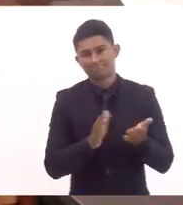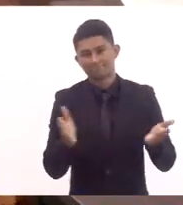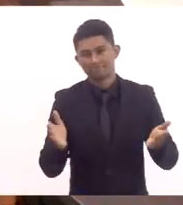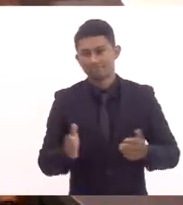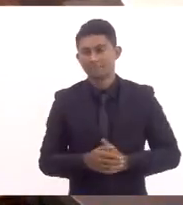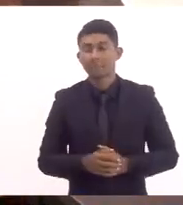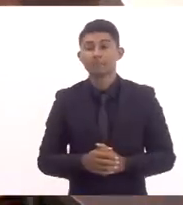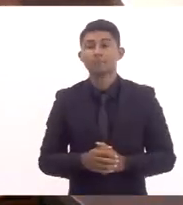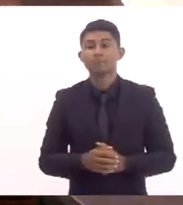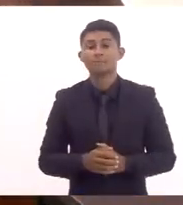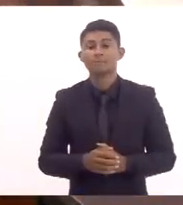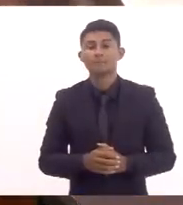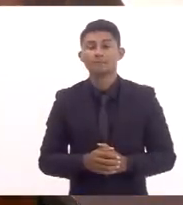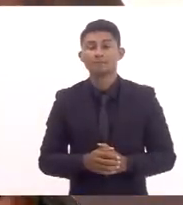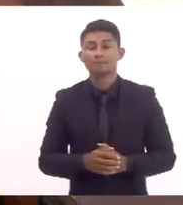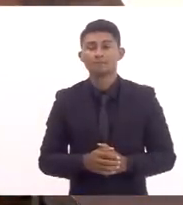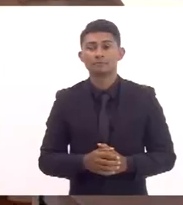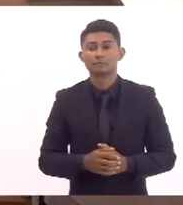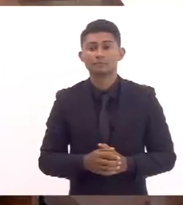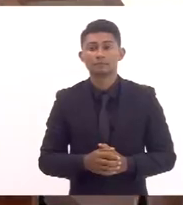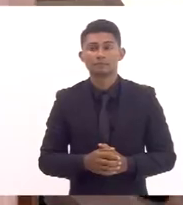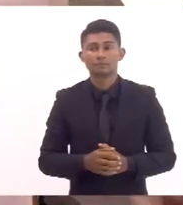e agora